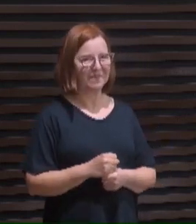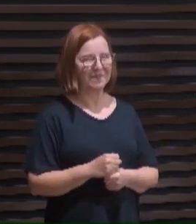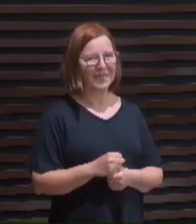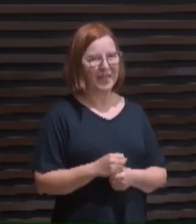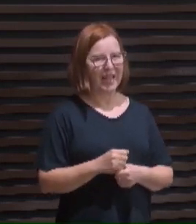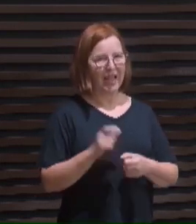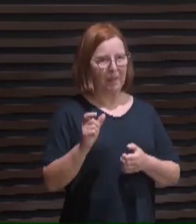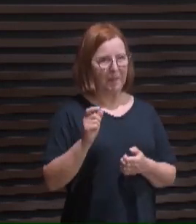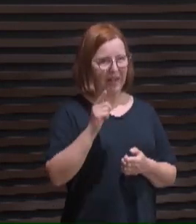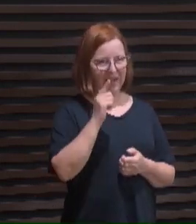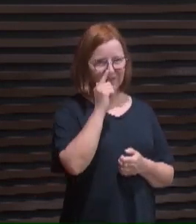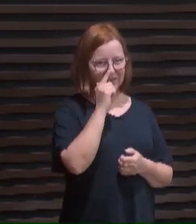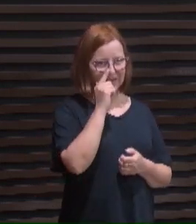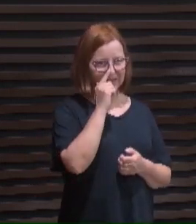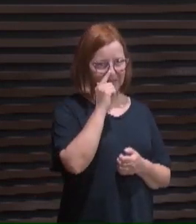filarguros.